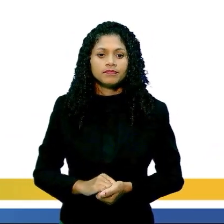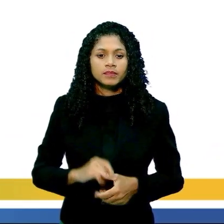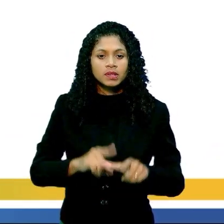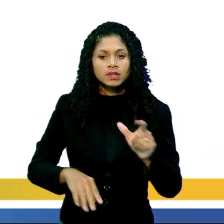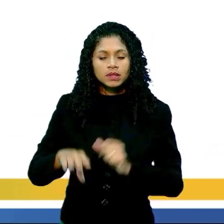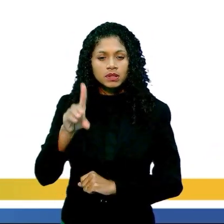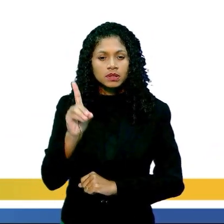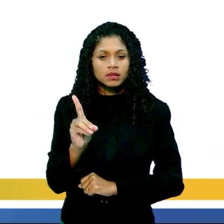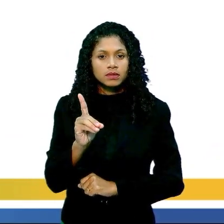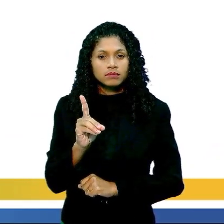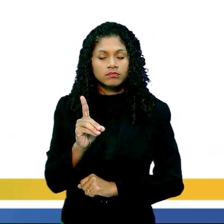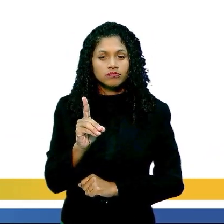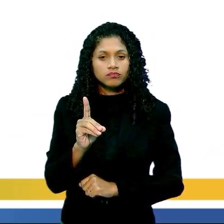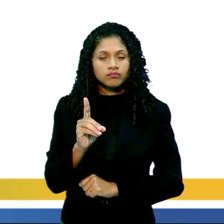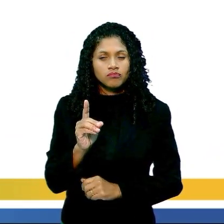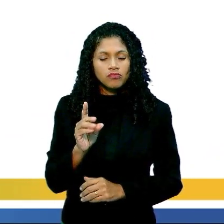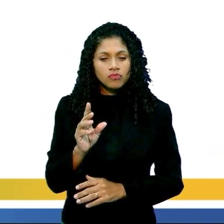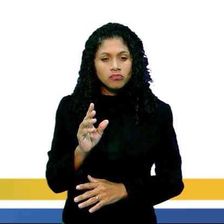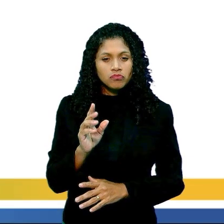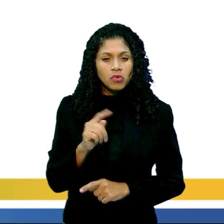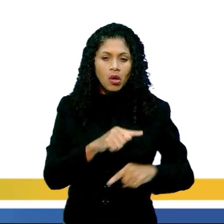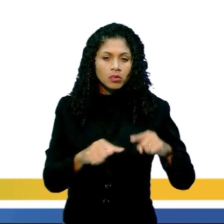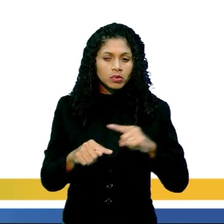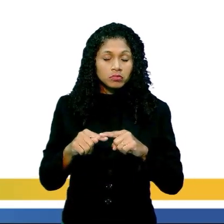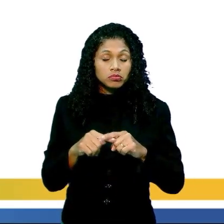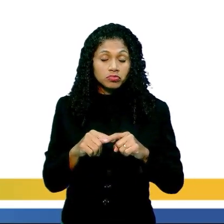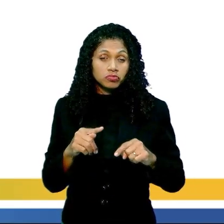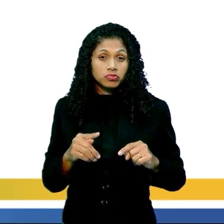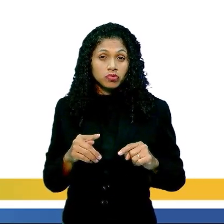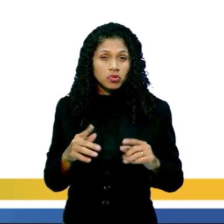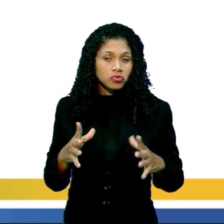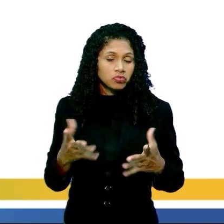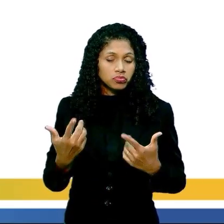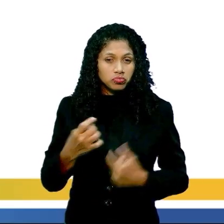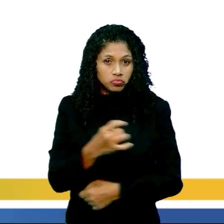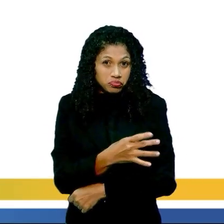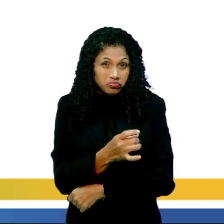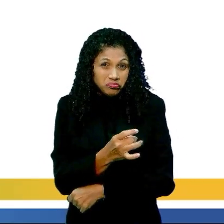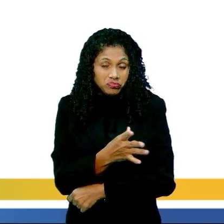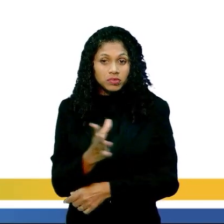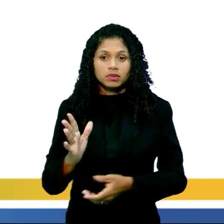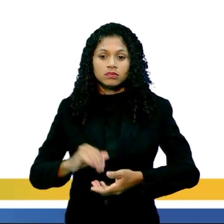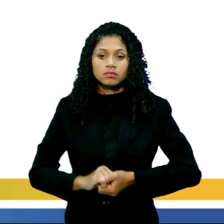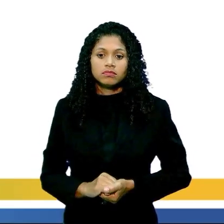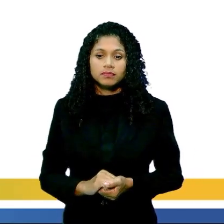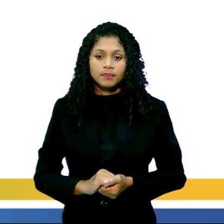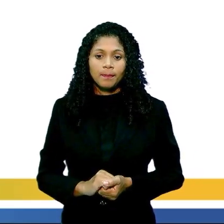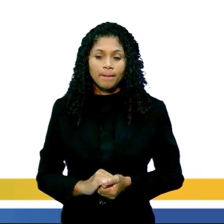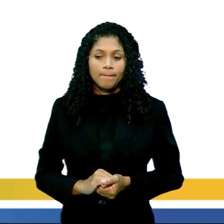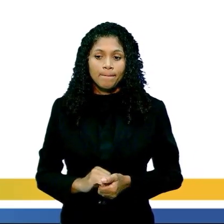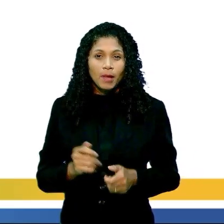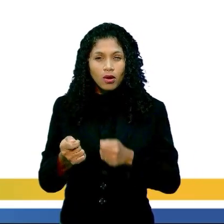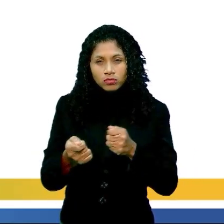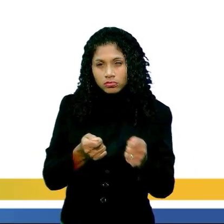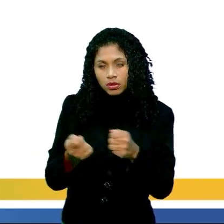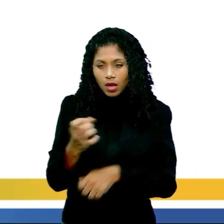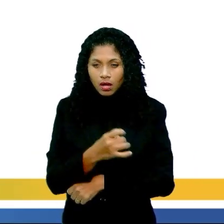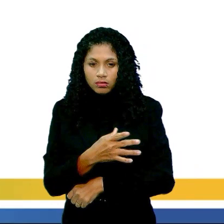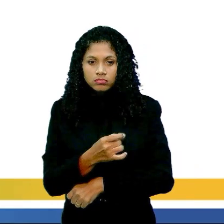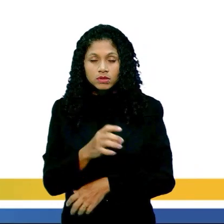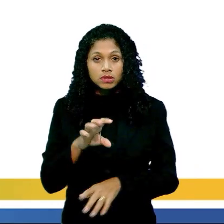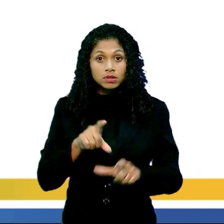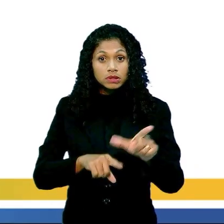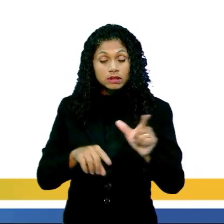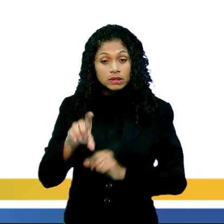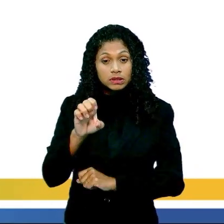letra D, maneiras dela lidar com seus medos; e letra E, escolha que ela